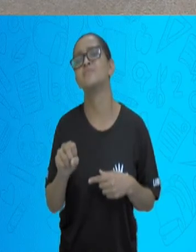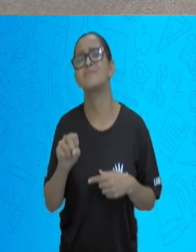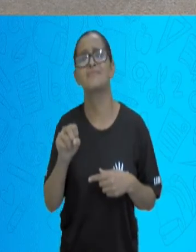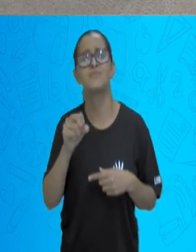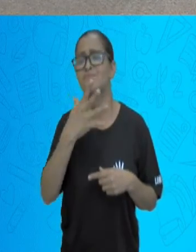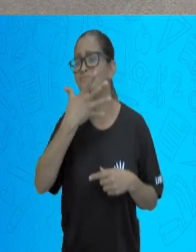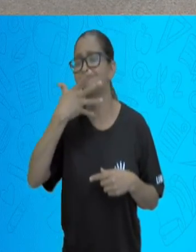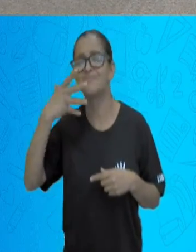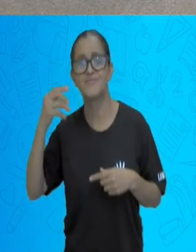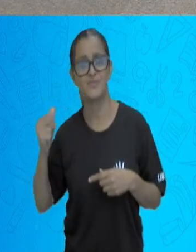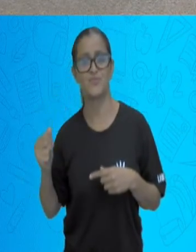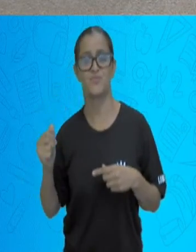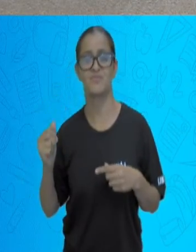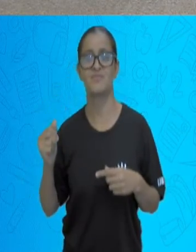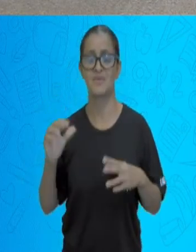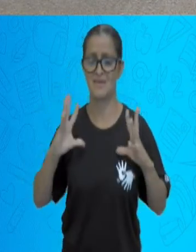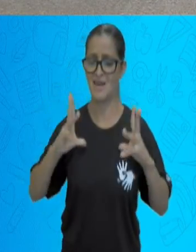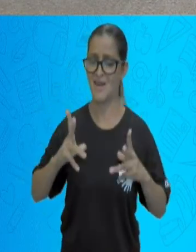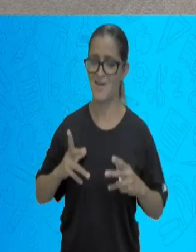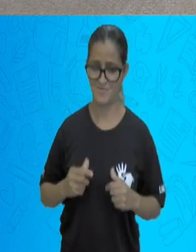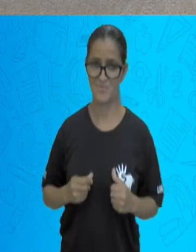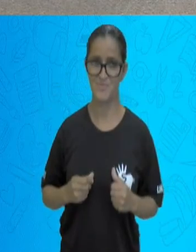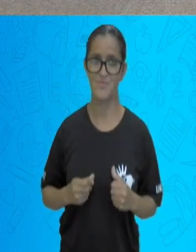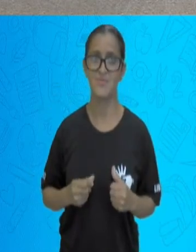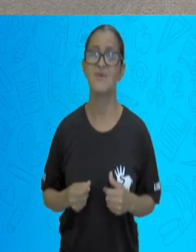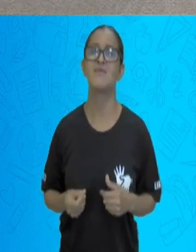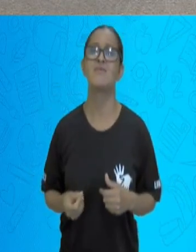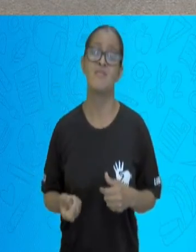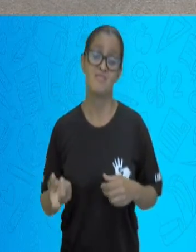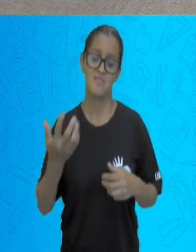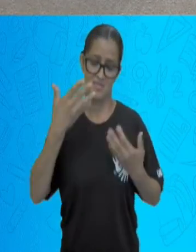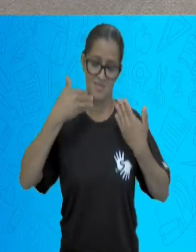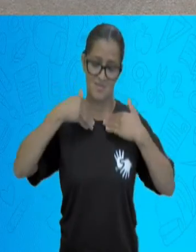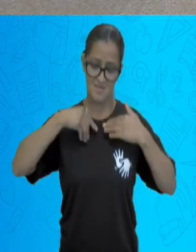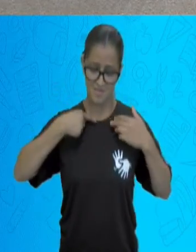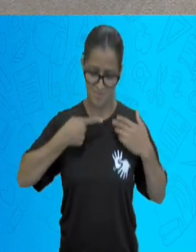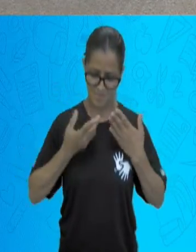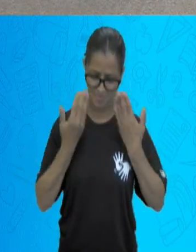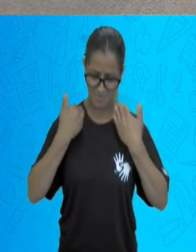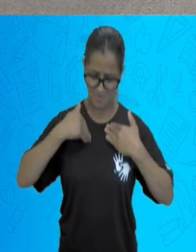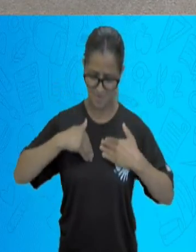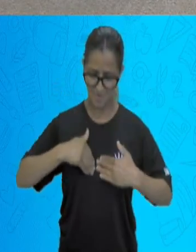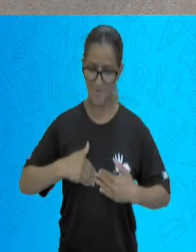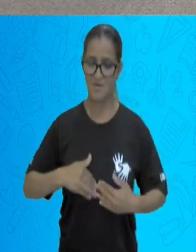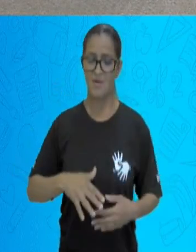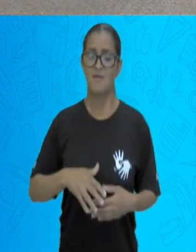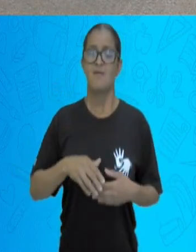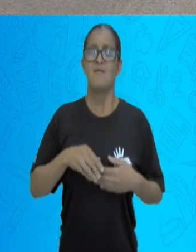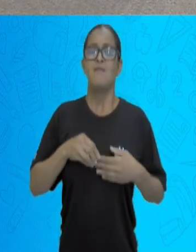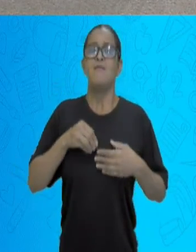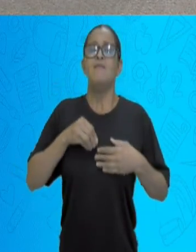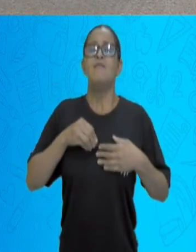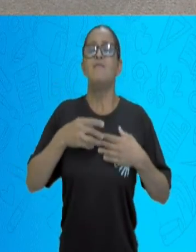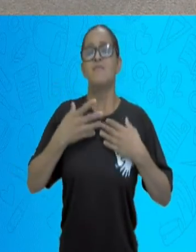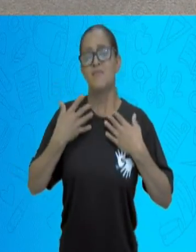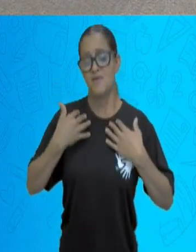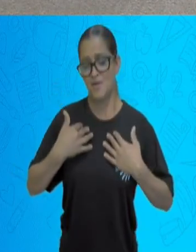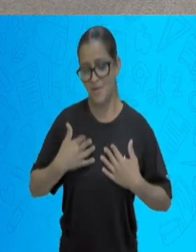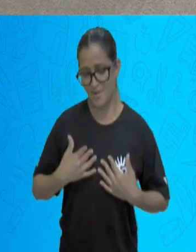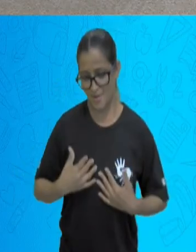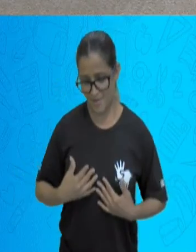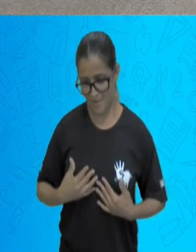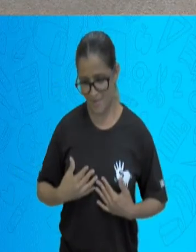o canal. Estas são as vias por onde o ar que eu inspiro passa até